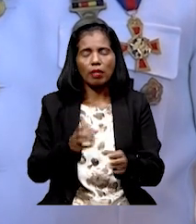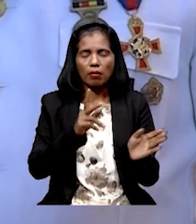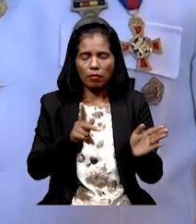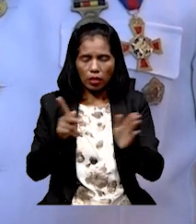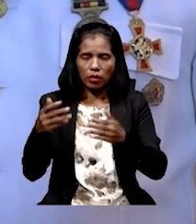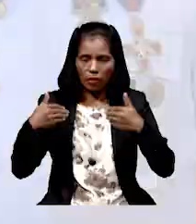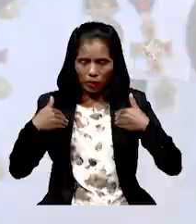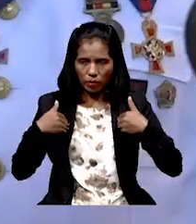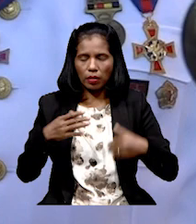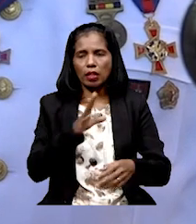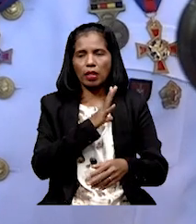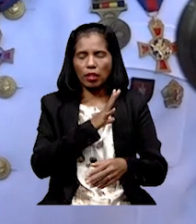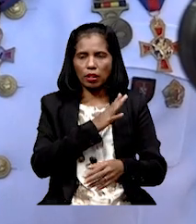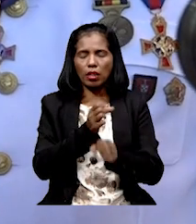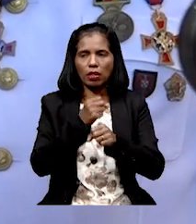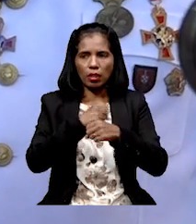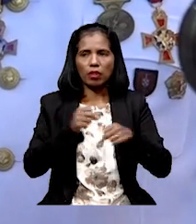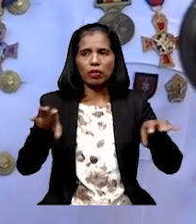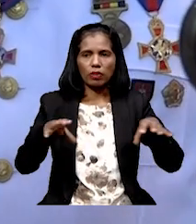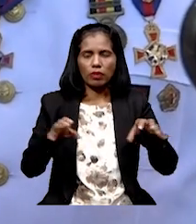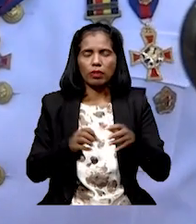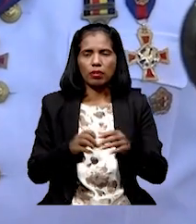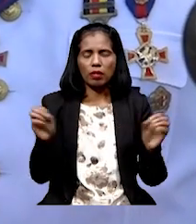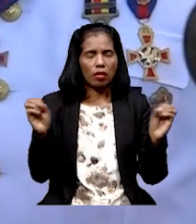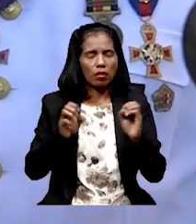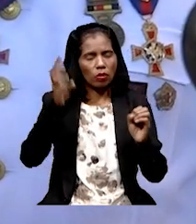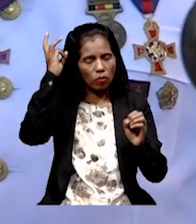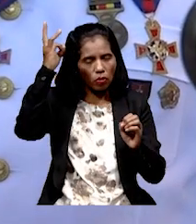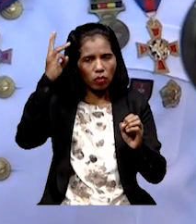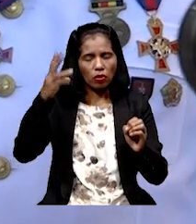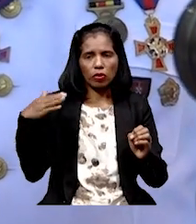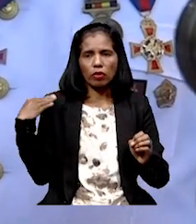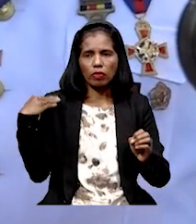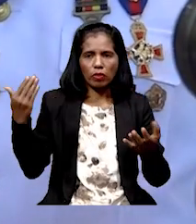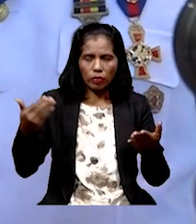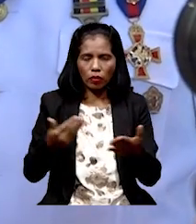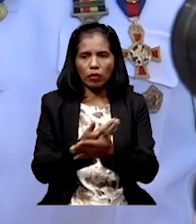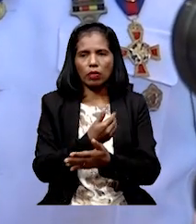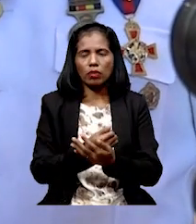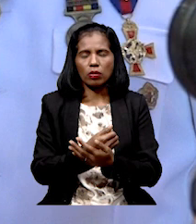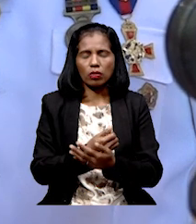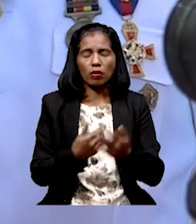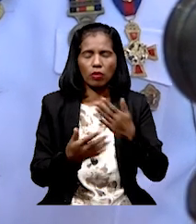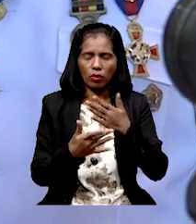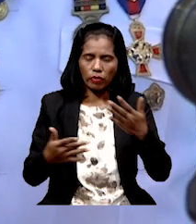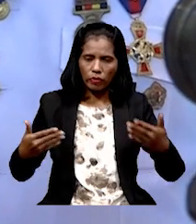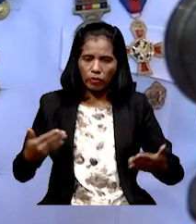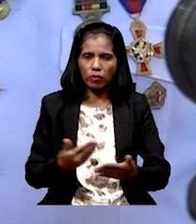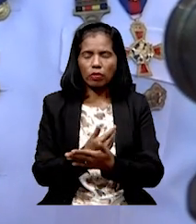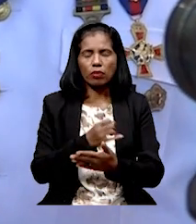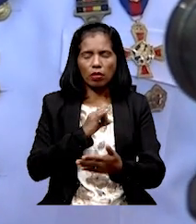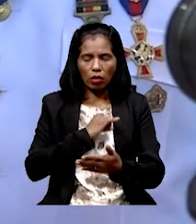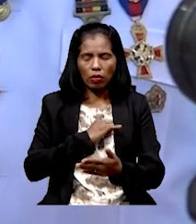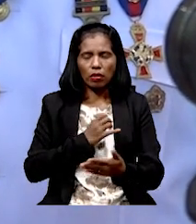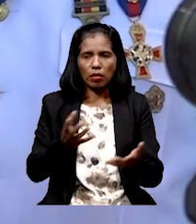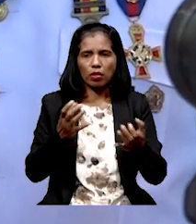indeit ato halau. Sem dúvida, a geração FON, o RAM FON, sem dúvida,